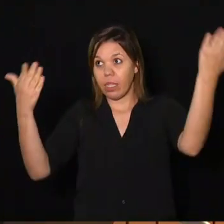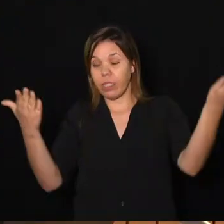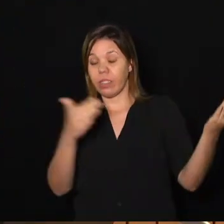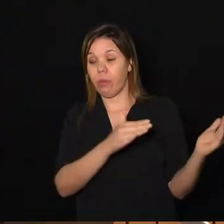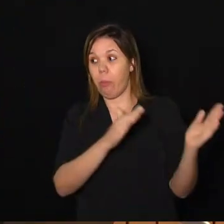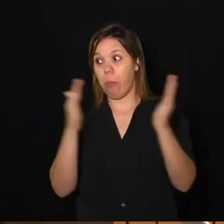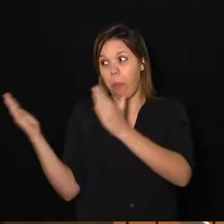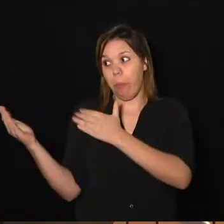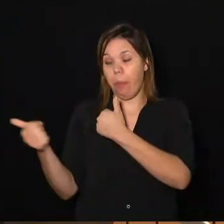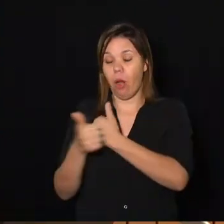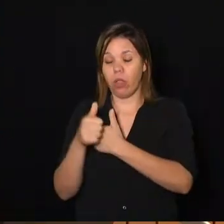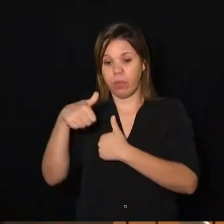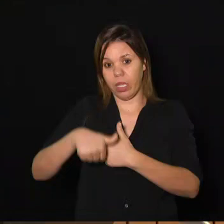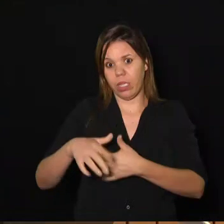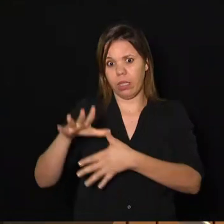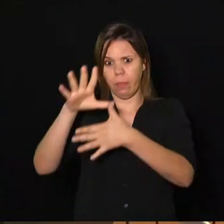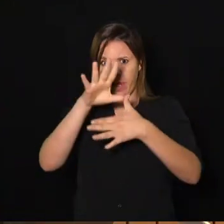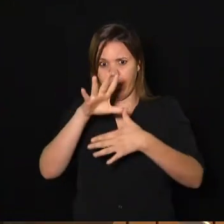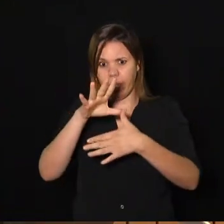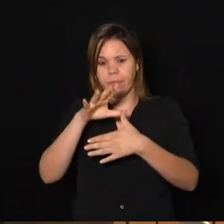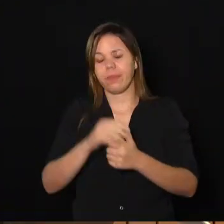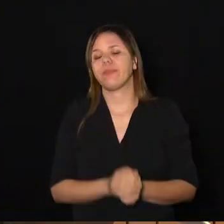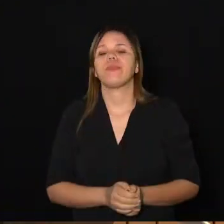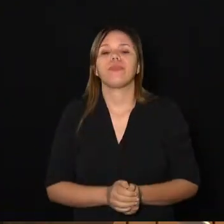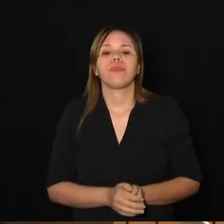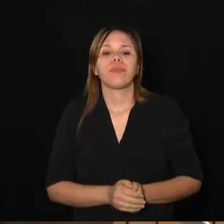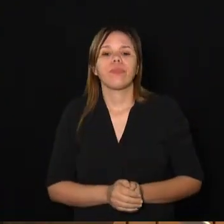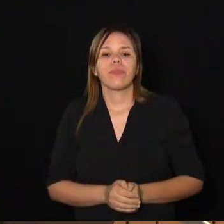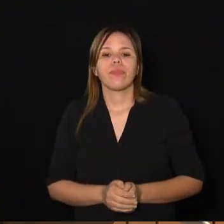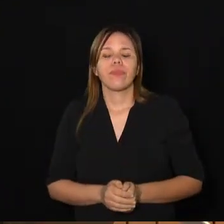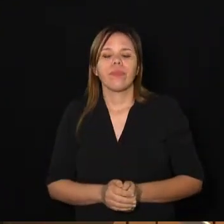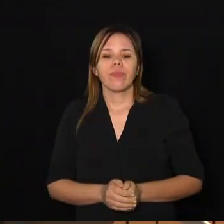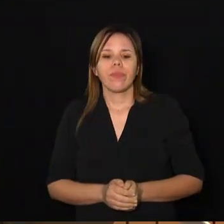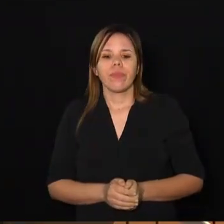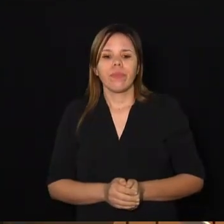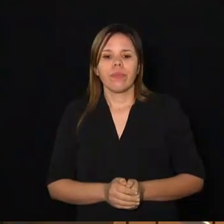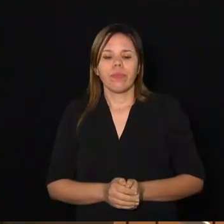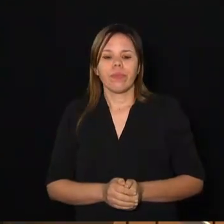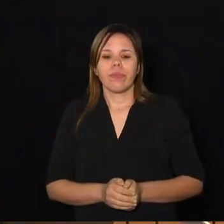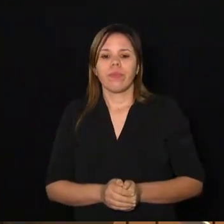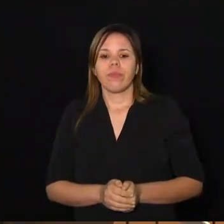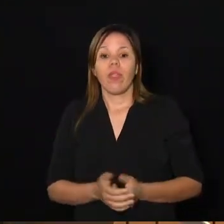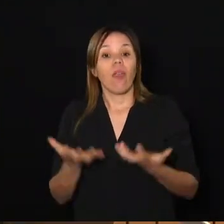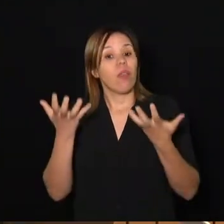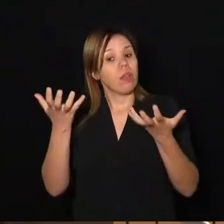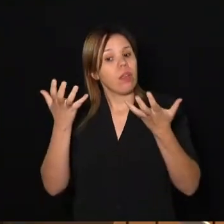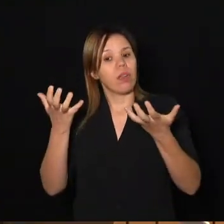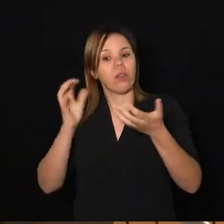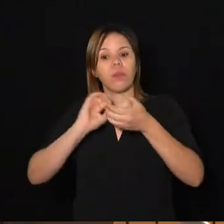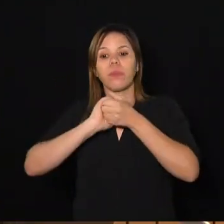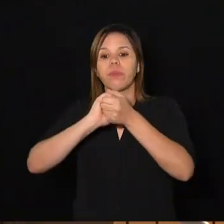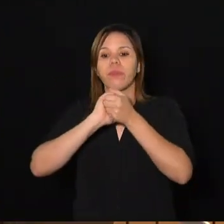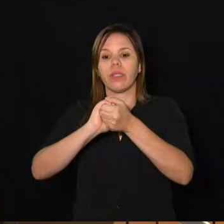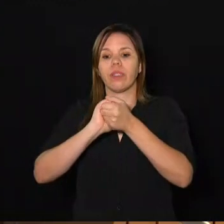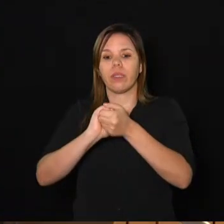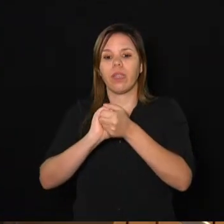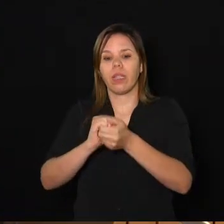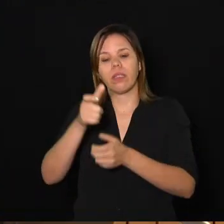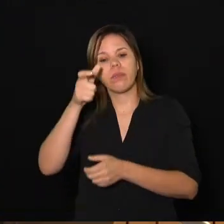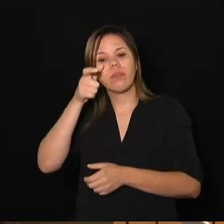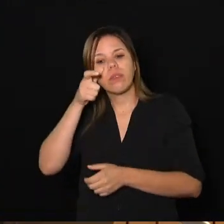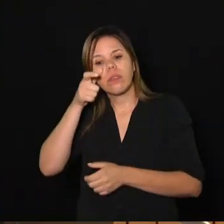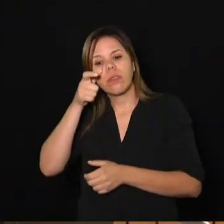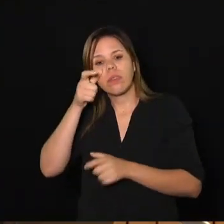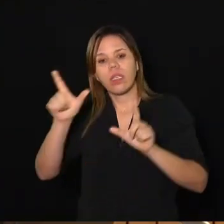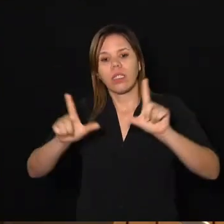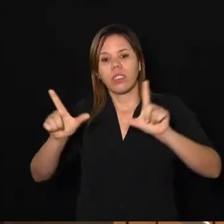nós aqui na América do Sul mas eu queria é cumprimentar as pessoas que nos assistem aí na TV Câmara